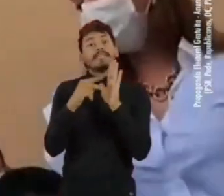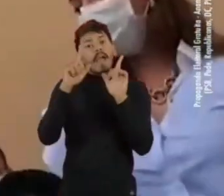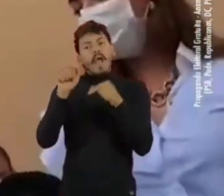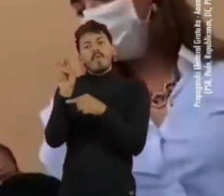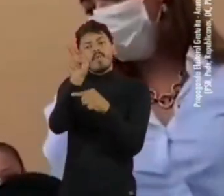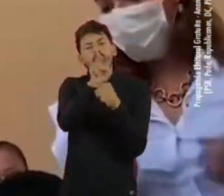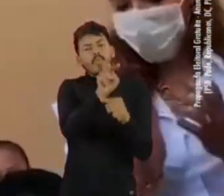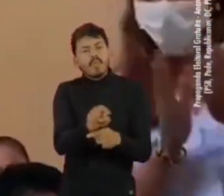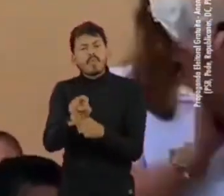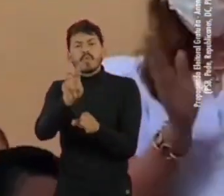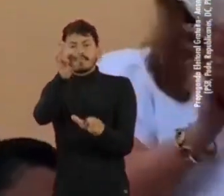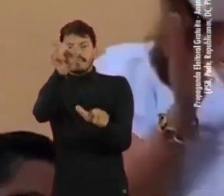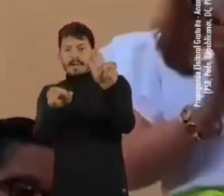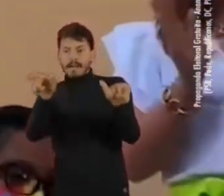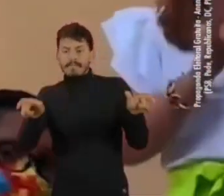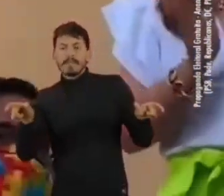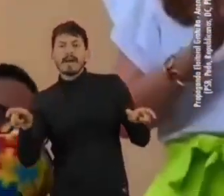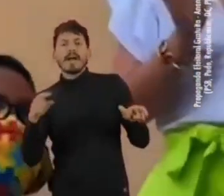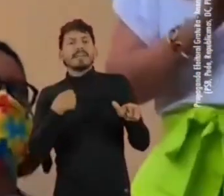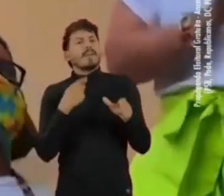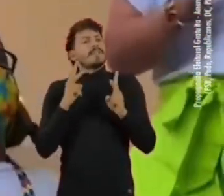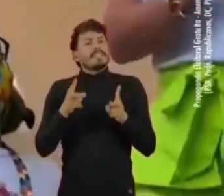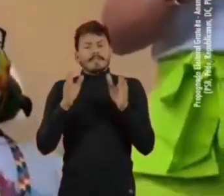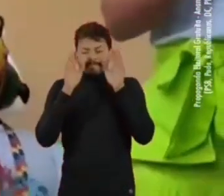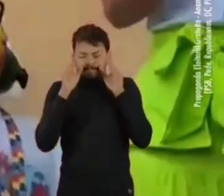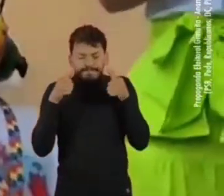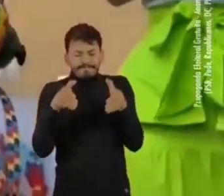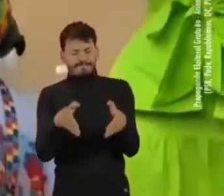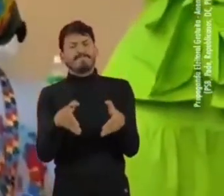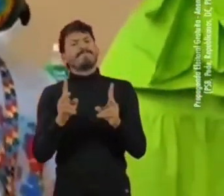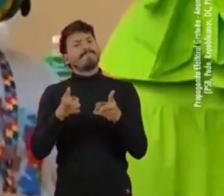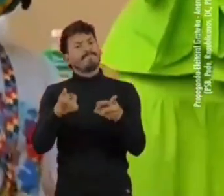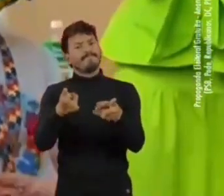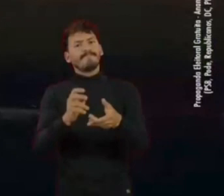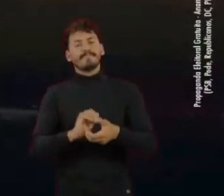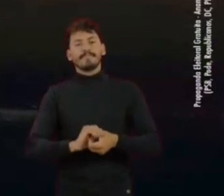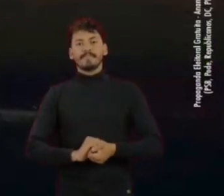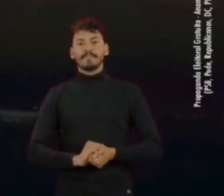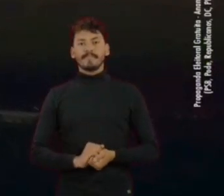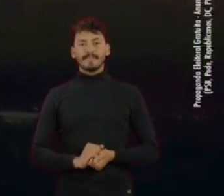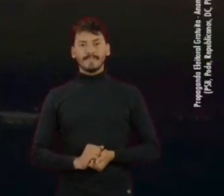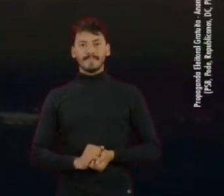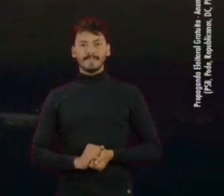cuidar das pessoas e eu sempre me dediquei muito a isso.